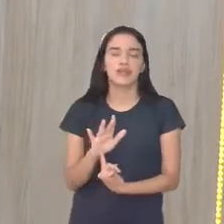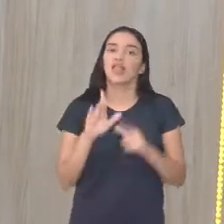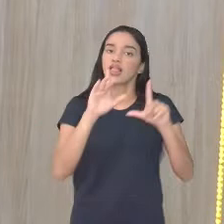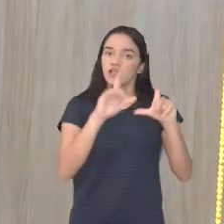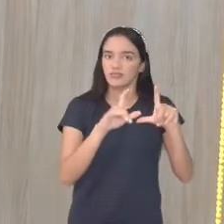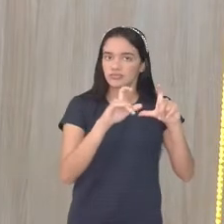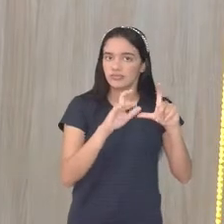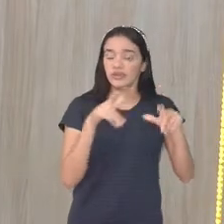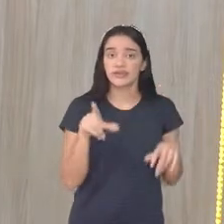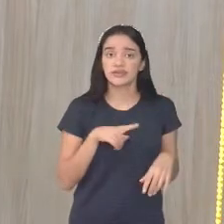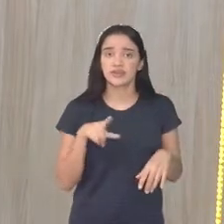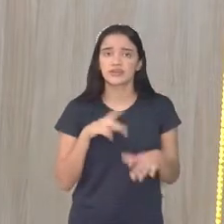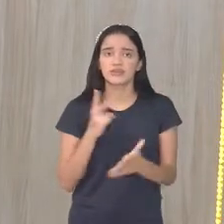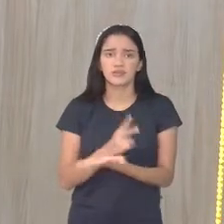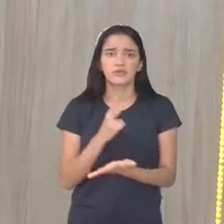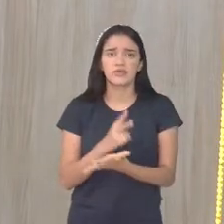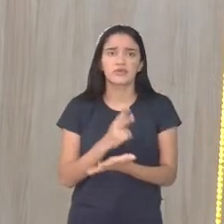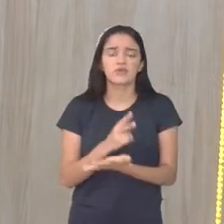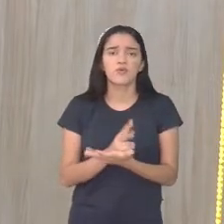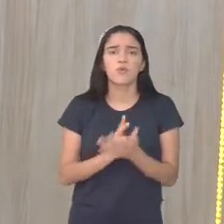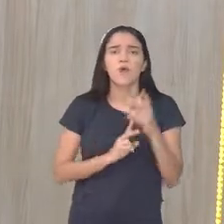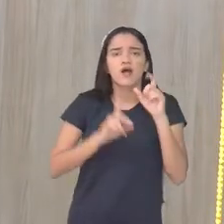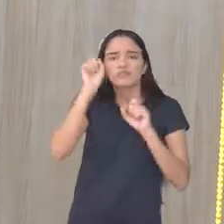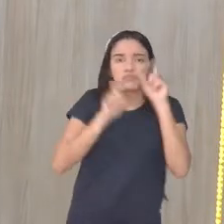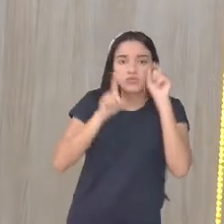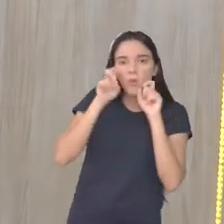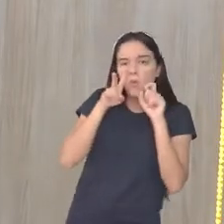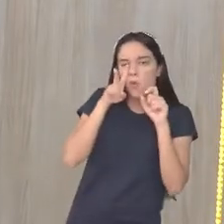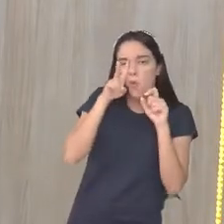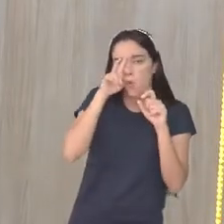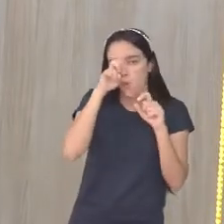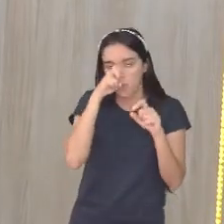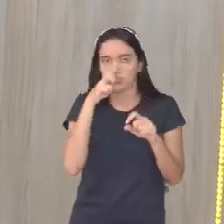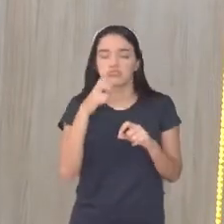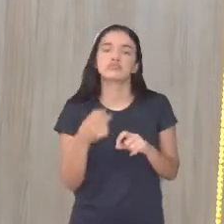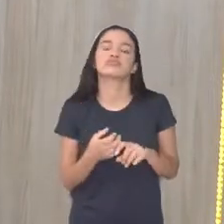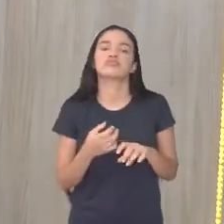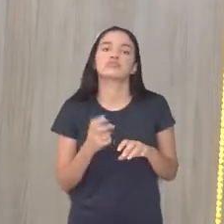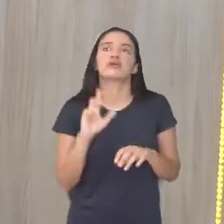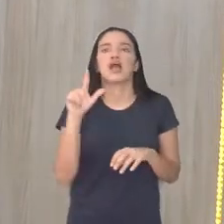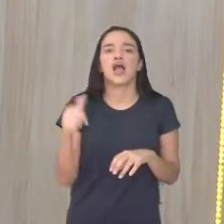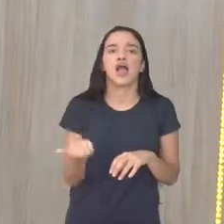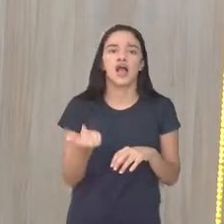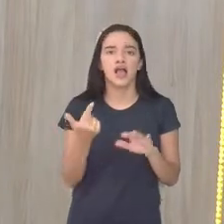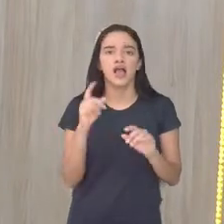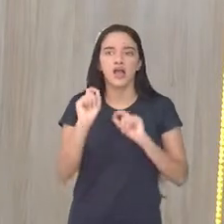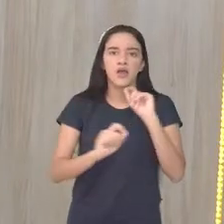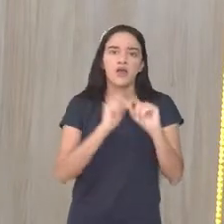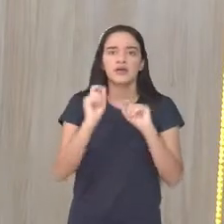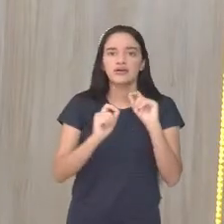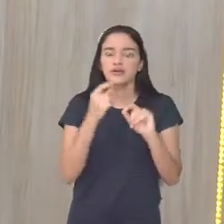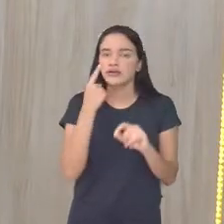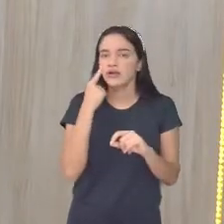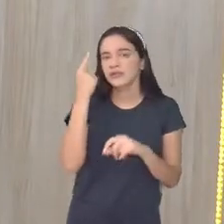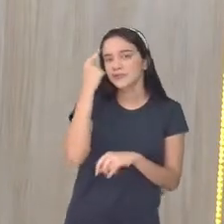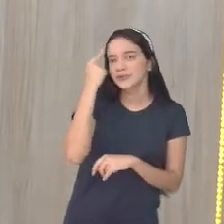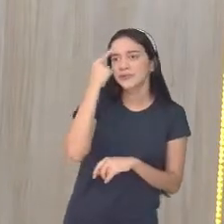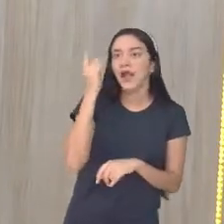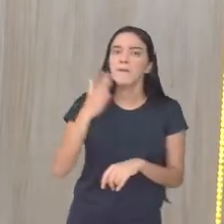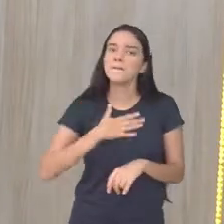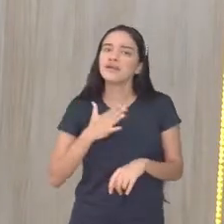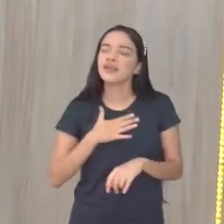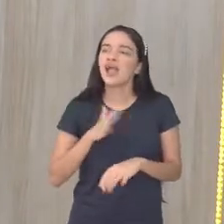uma deformação, né? Quase que a gente não consegue ver a figura, a gente vê mais. É como se ele quisesse mostrar quem ela é a partir das